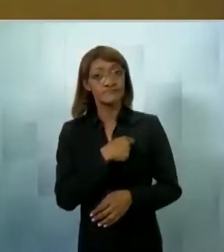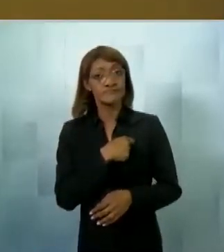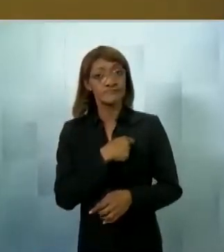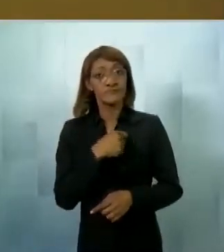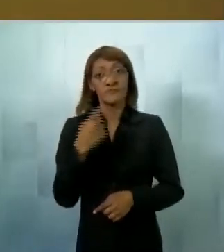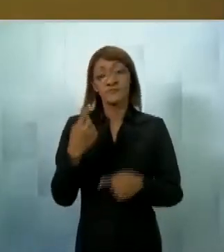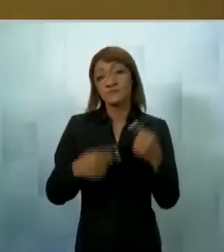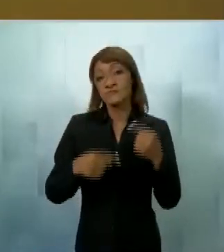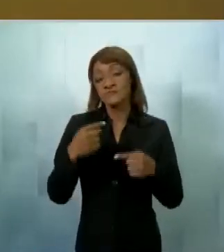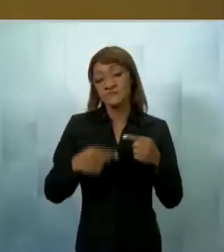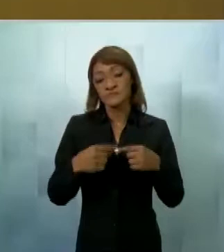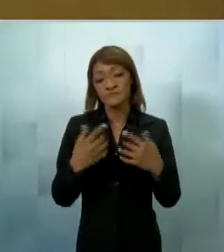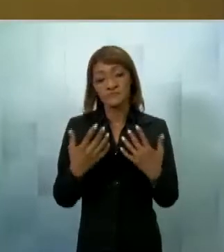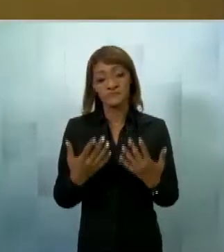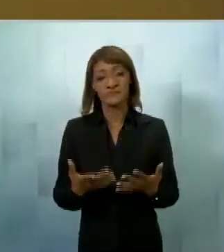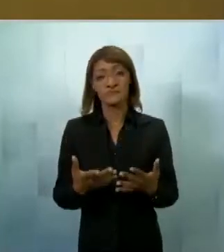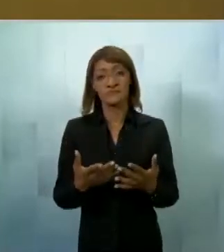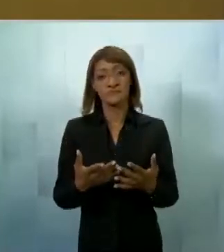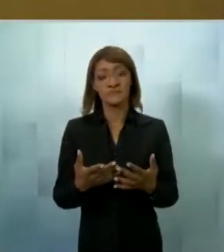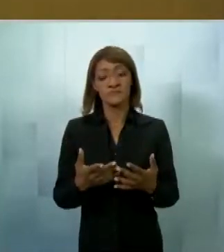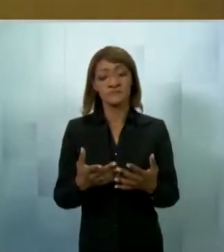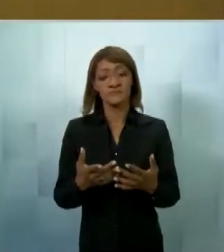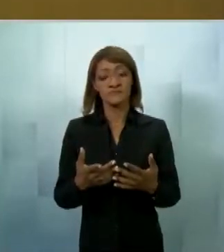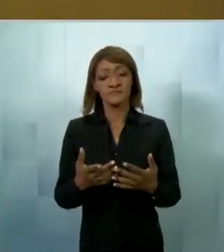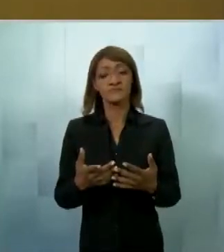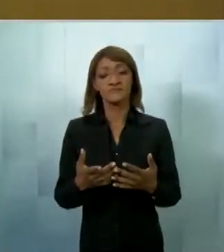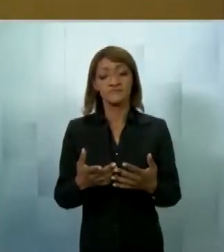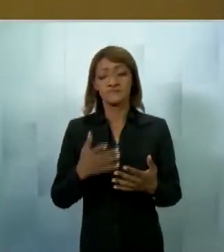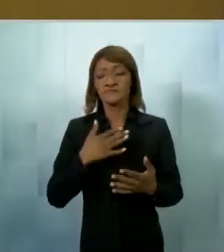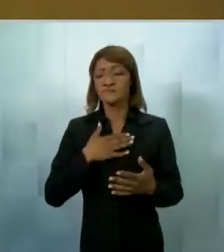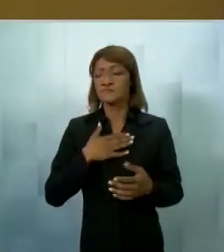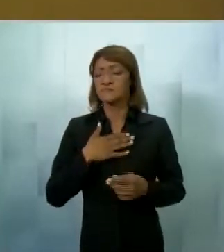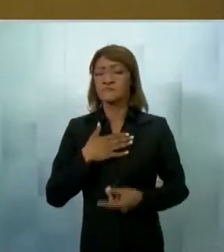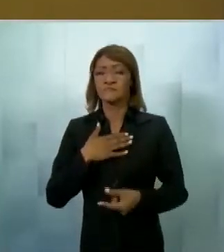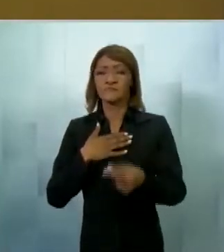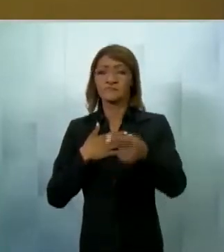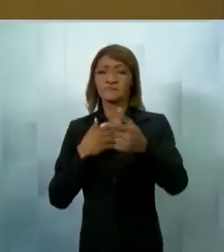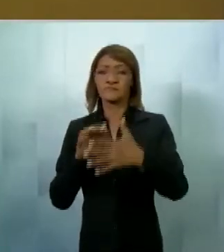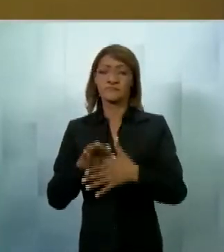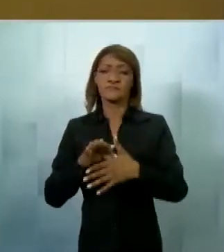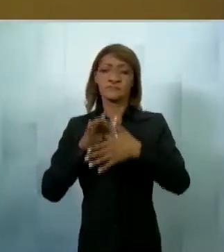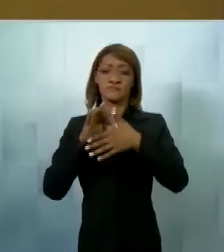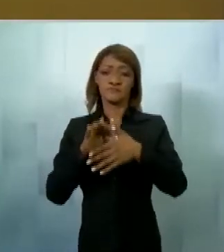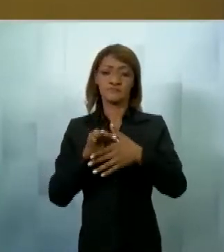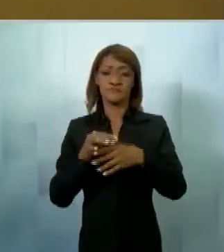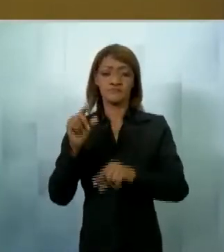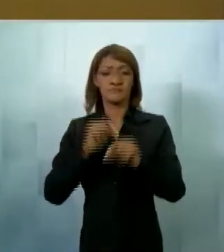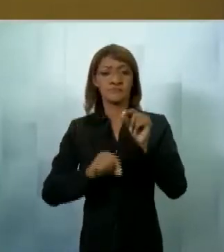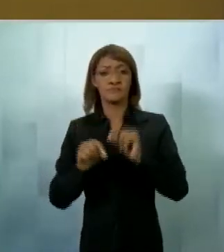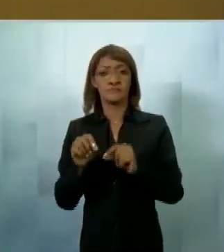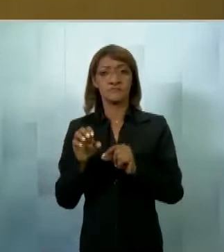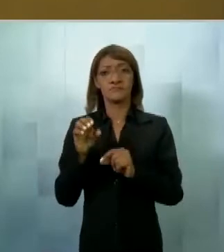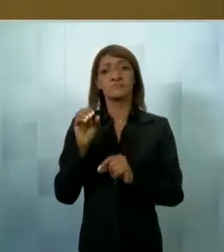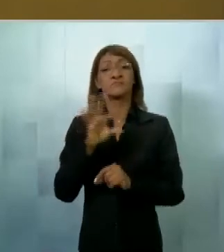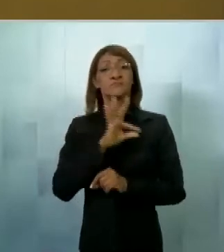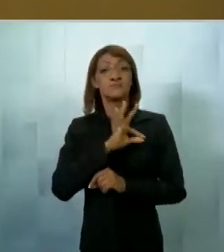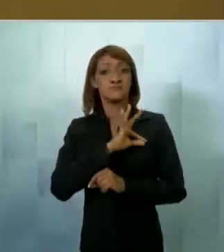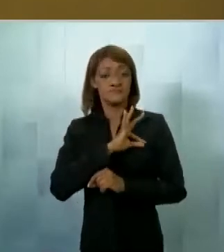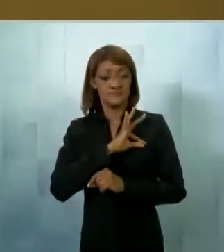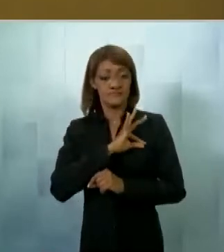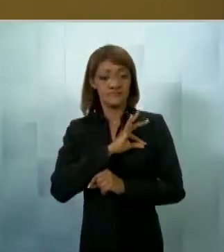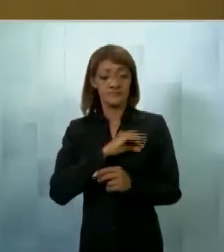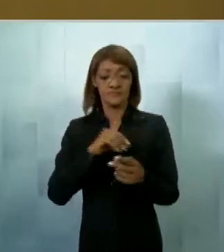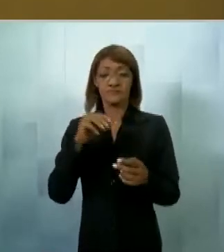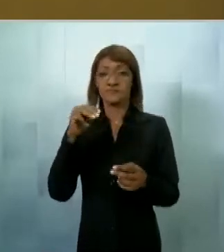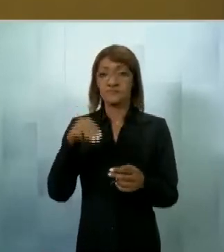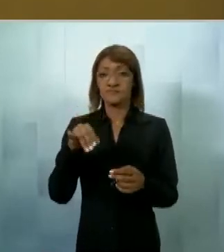essas atribuições, senhor presidente e meu eterno líder Francisco Alberto, em relação aos oficiais da Polícia Militar.